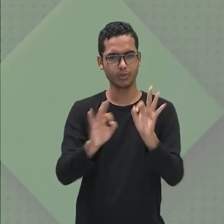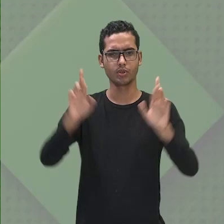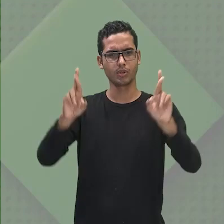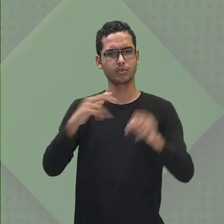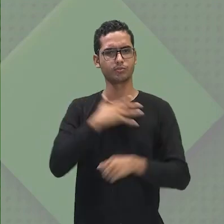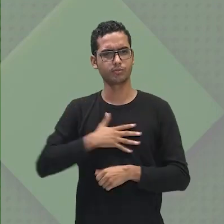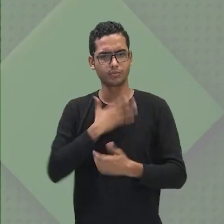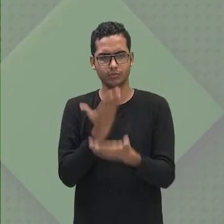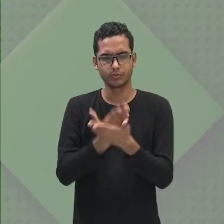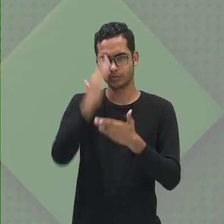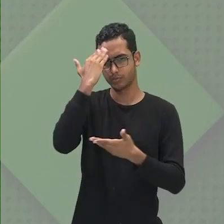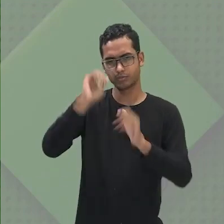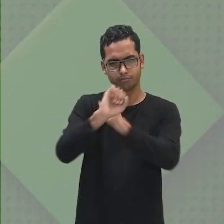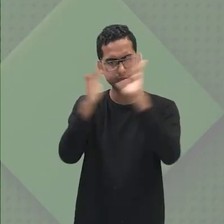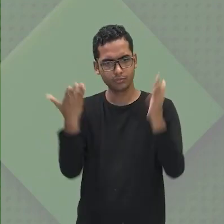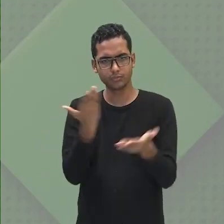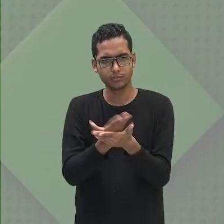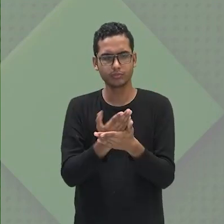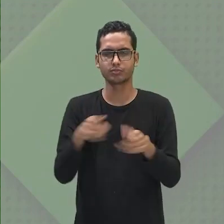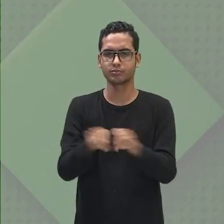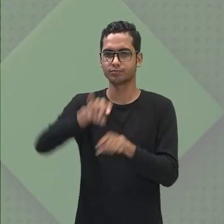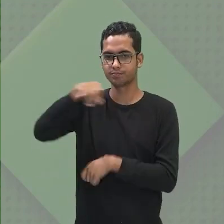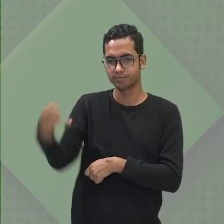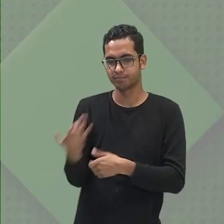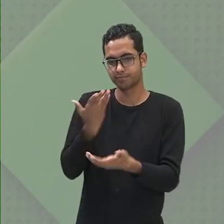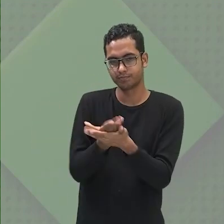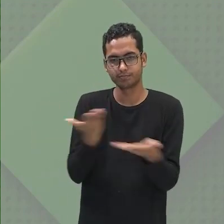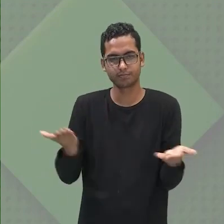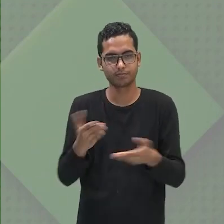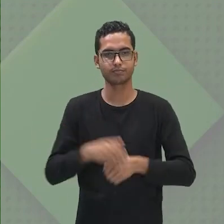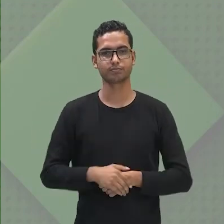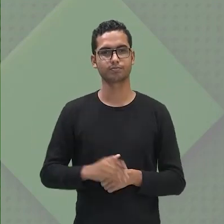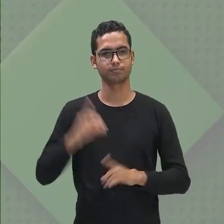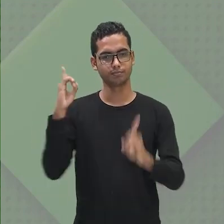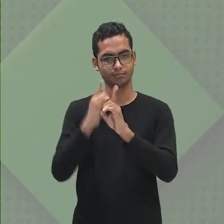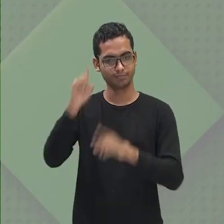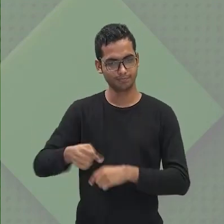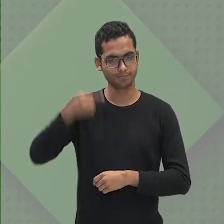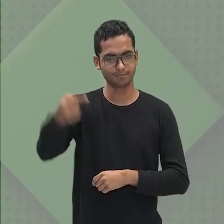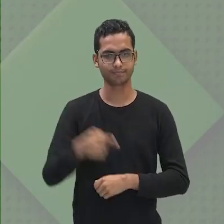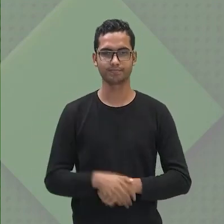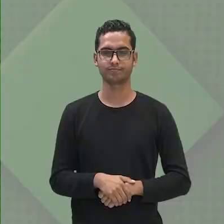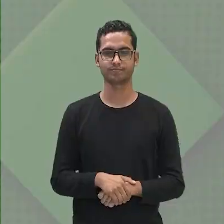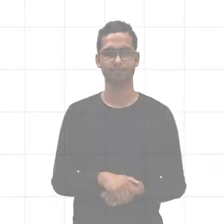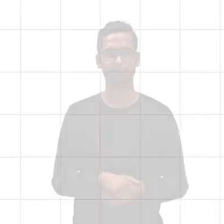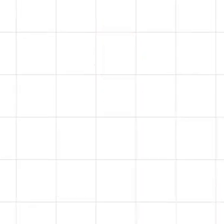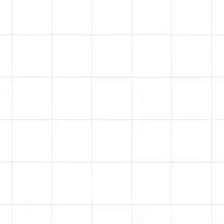vocês tenham compreendido, tenham curtido aí essa aula e a gente se vê na próxima.